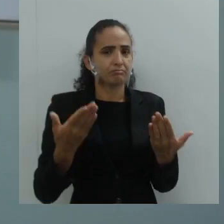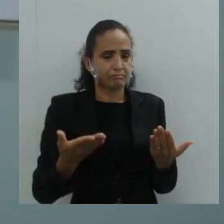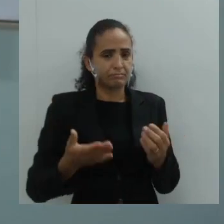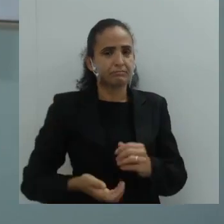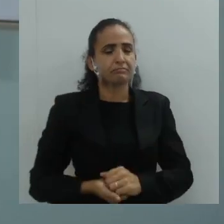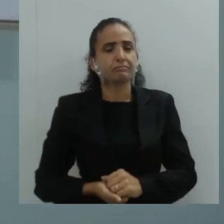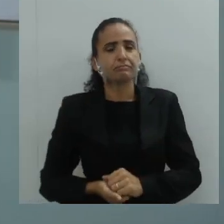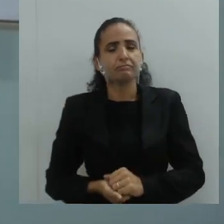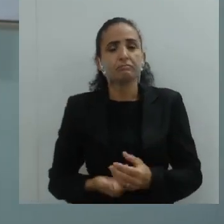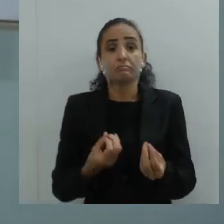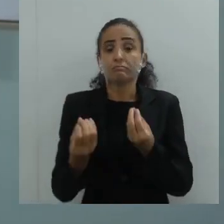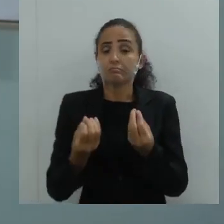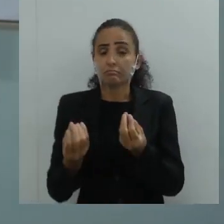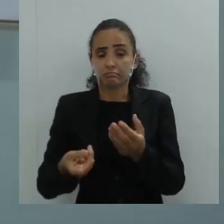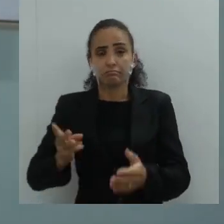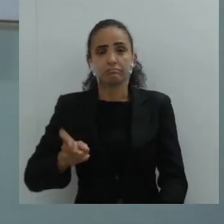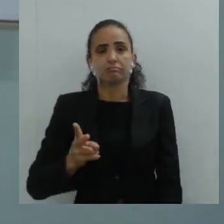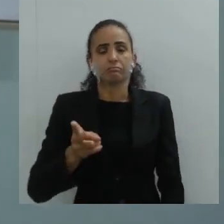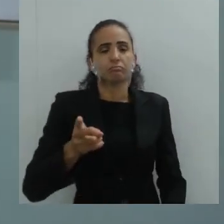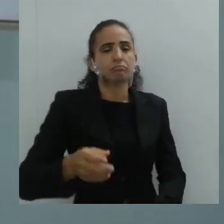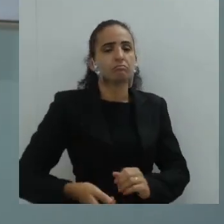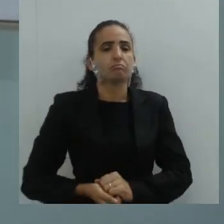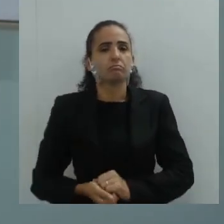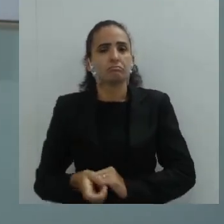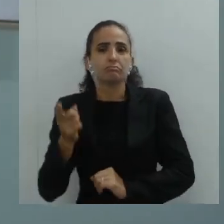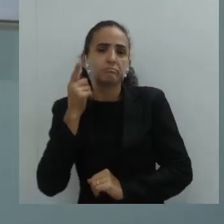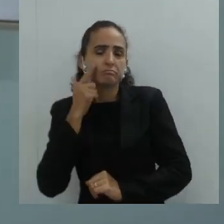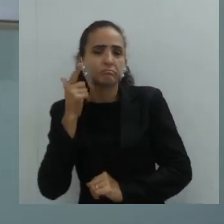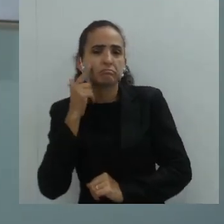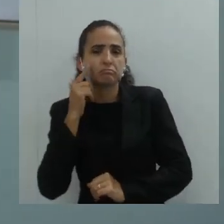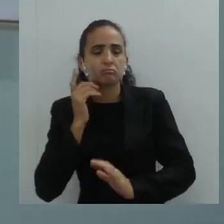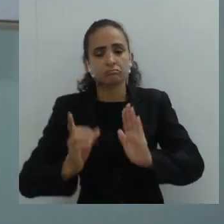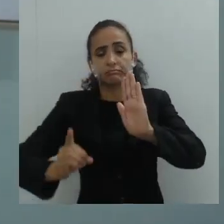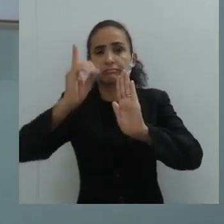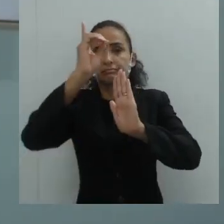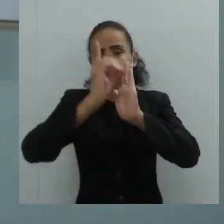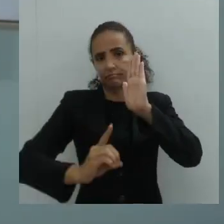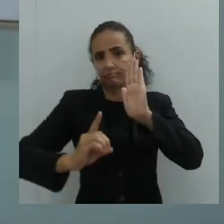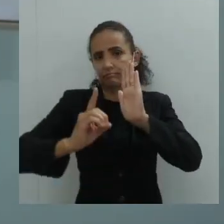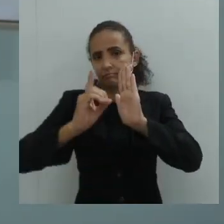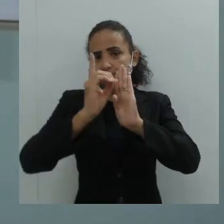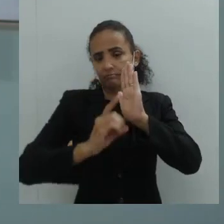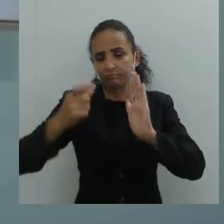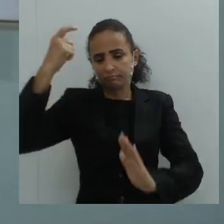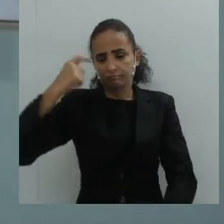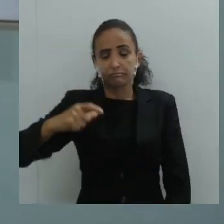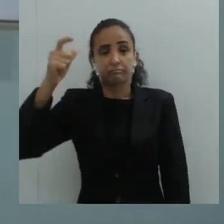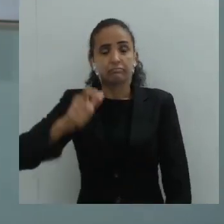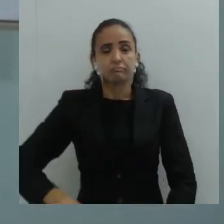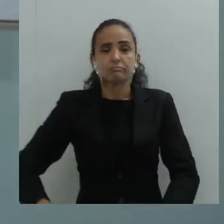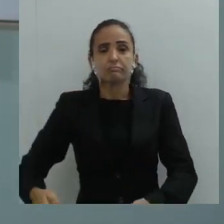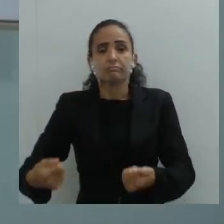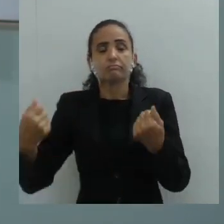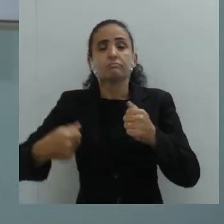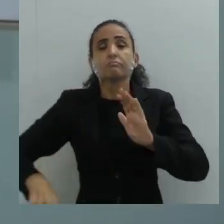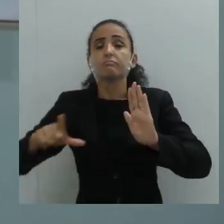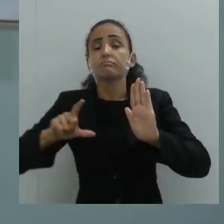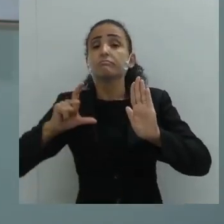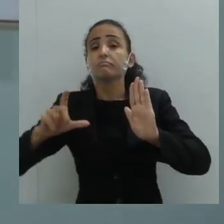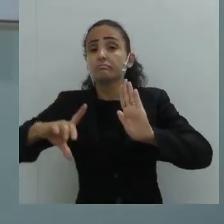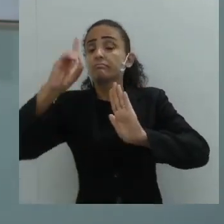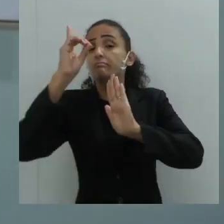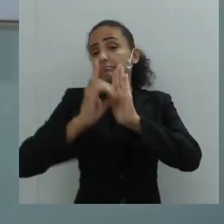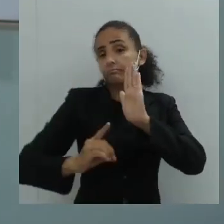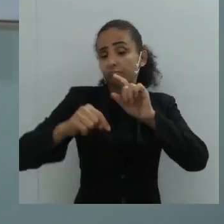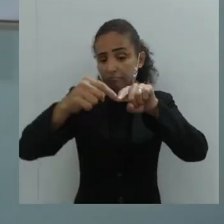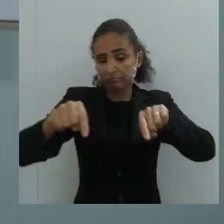mim, vamos ver agora a seguinte questão. Veja, direito. O cidadão tem o seu direito. Então, vejam só,